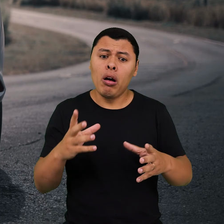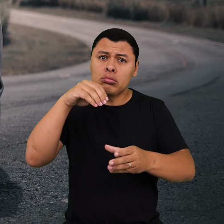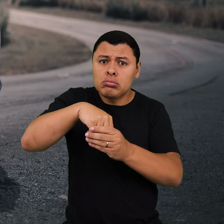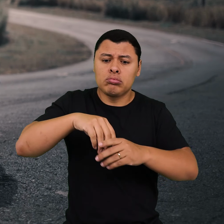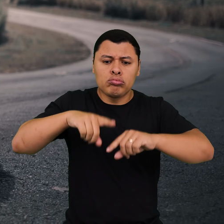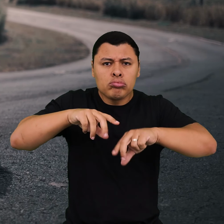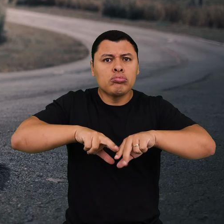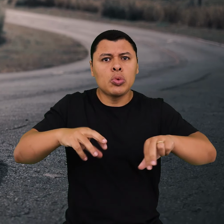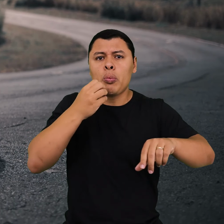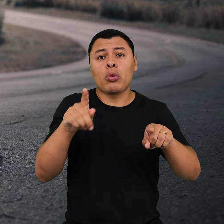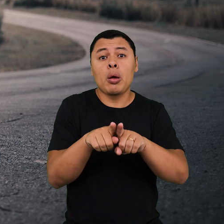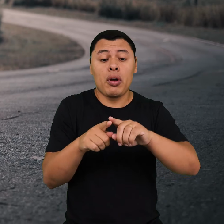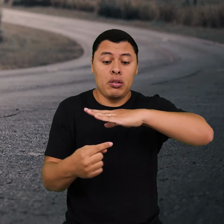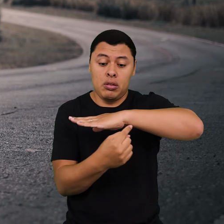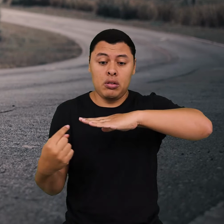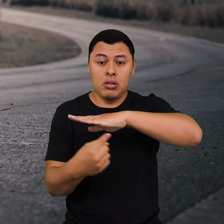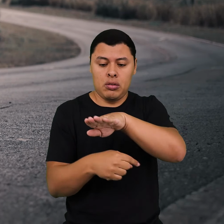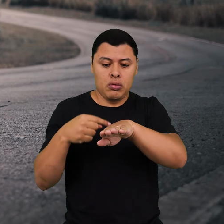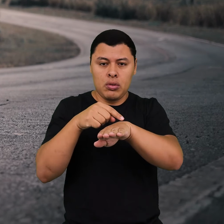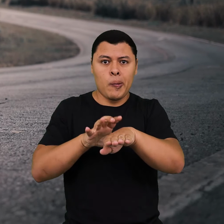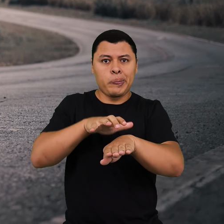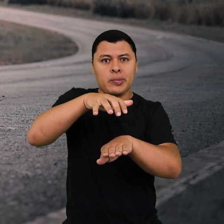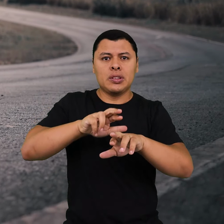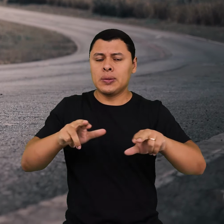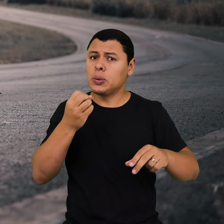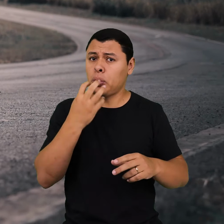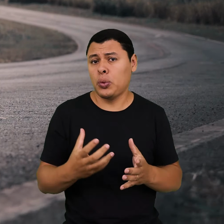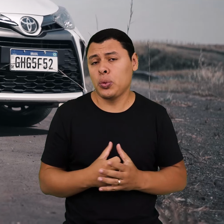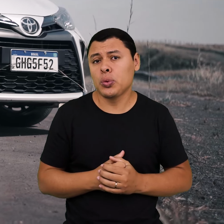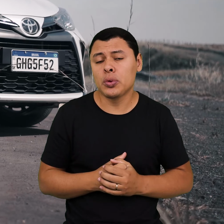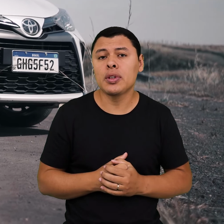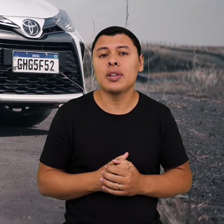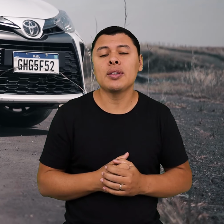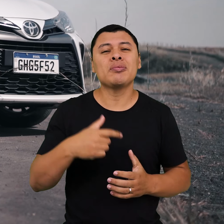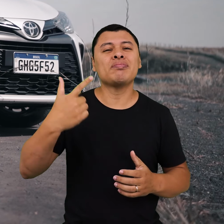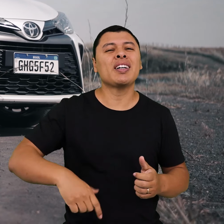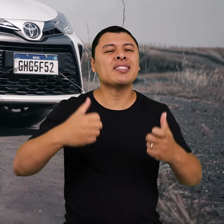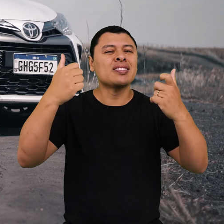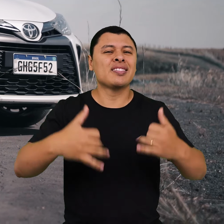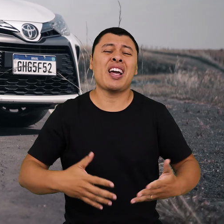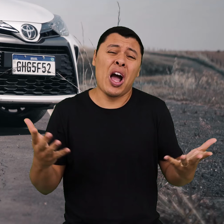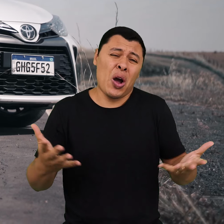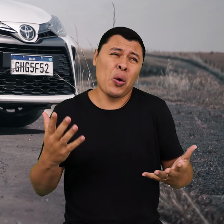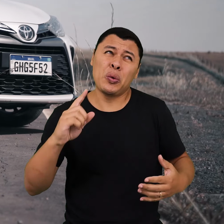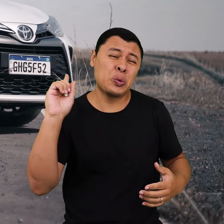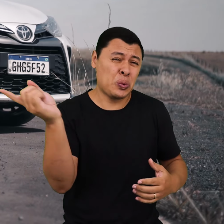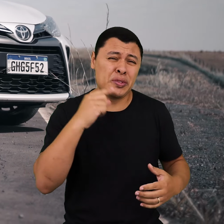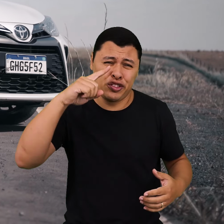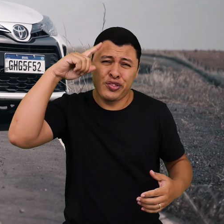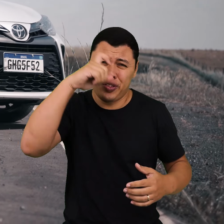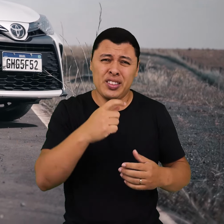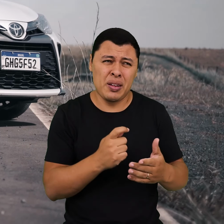ótima relação de proporção e espaço, tanto no porta-malas quanto na cabine. Como eu falei, a gente está numa época na qual fazer um bom